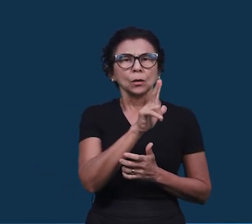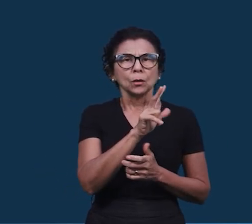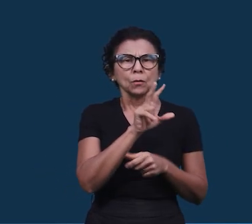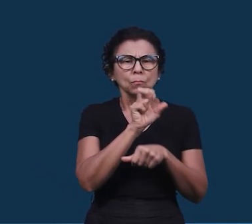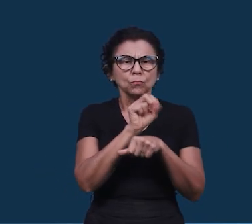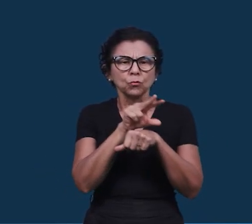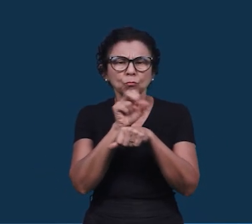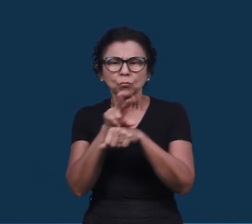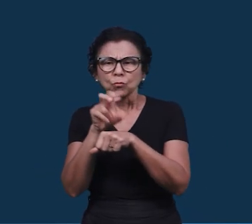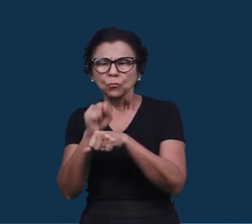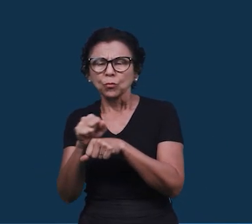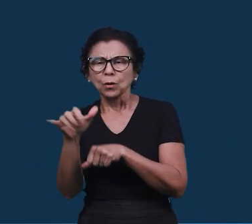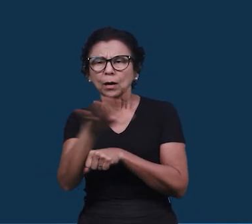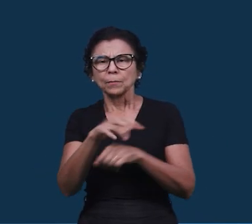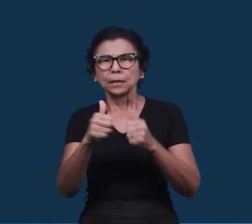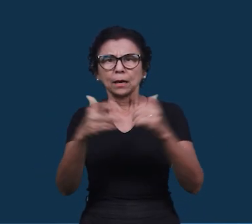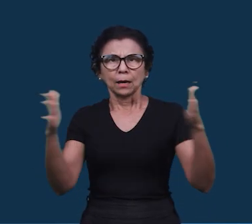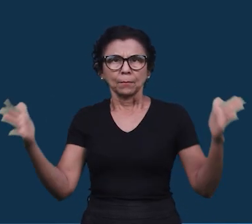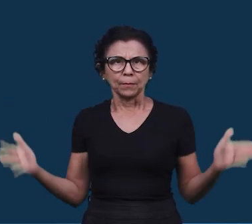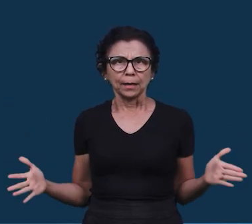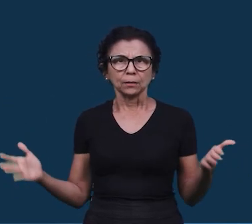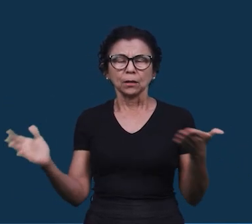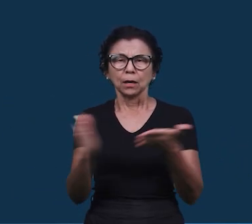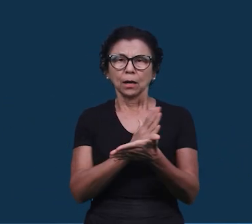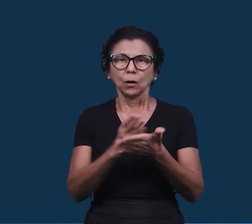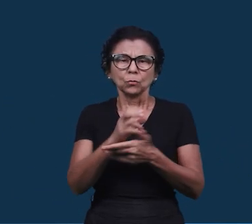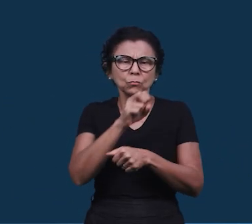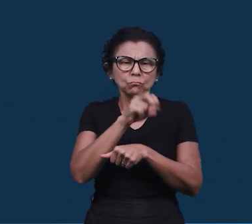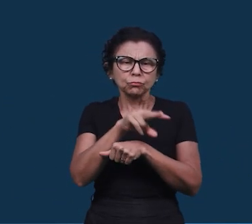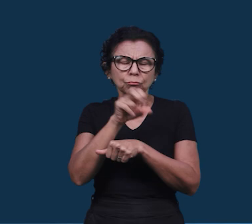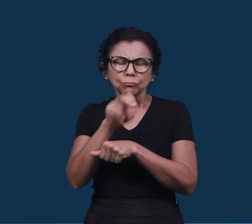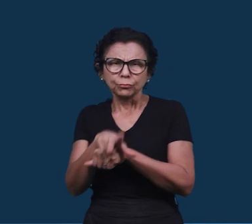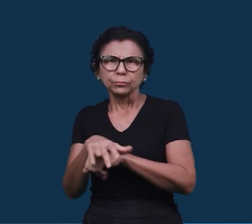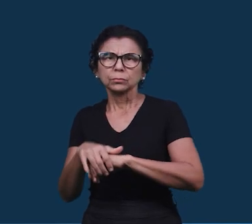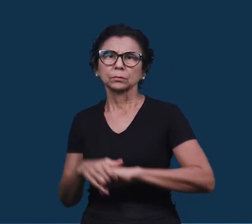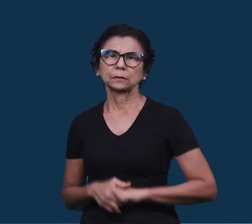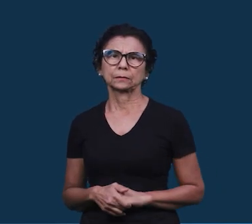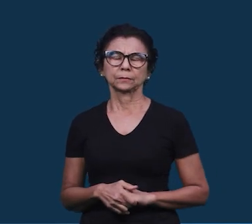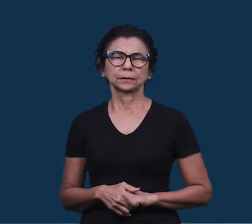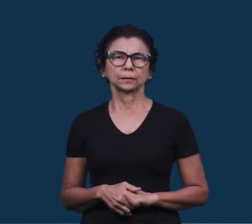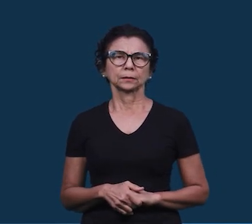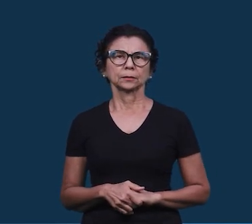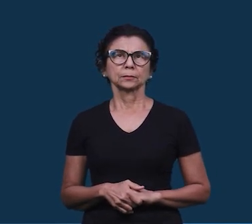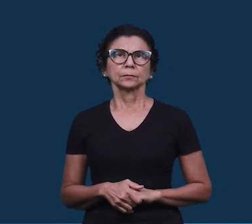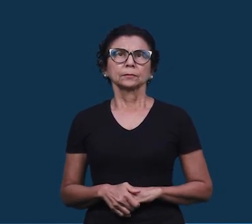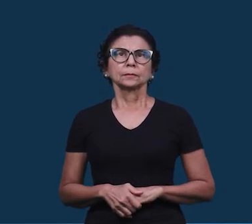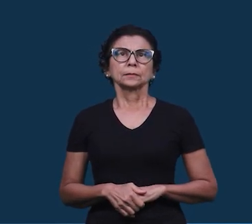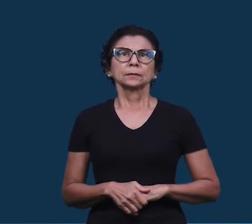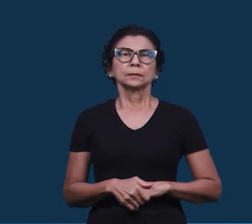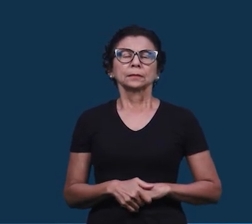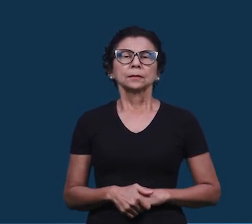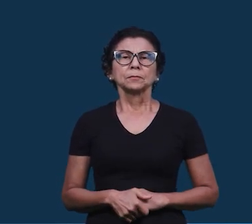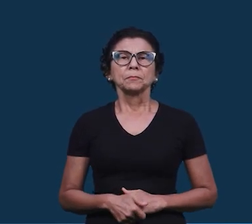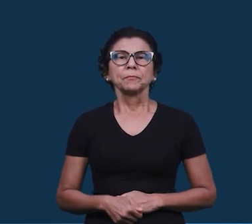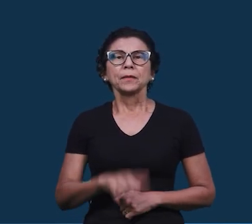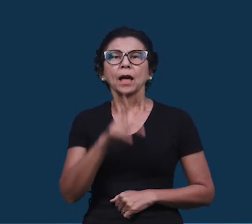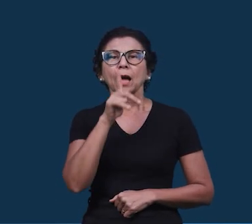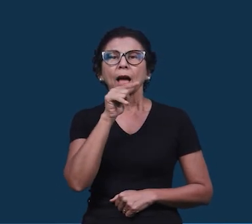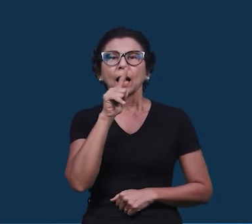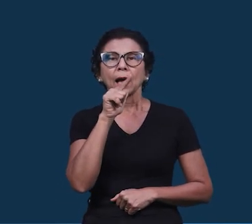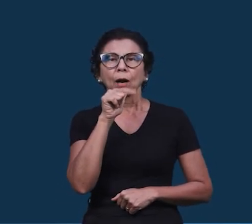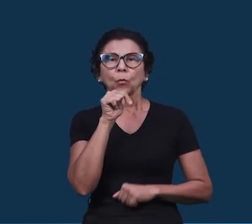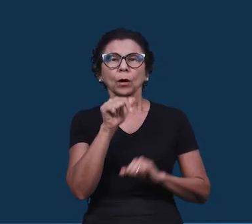abertos, alguns pesticidas organoclorados são arrastados pela água até lagos e